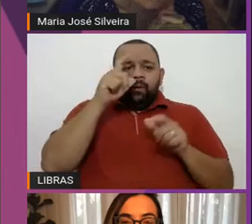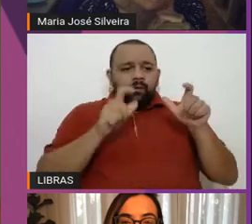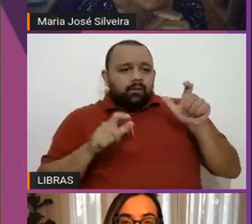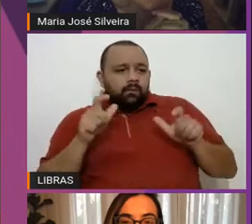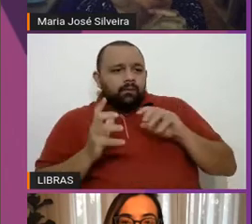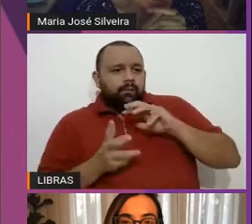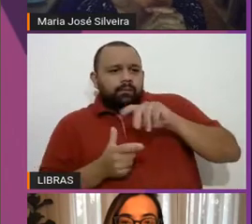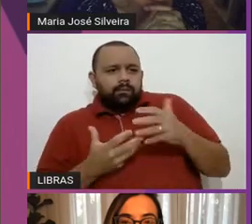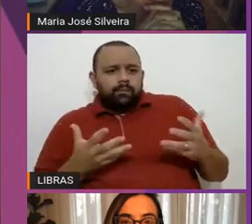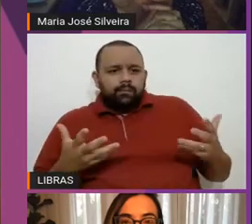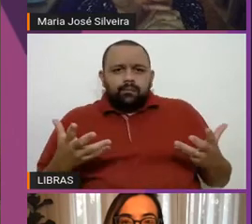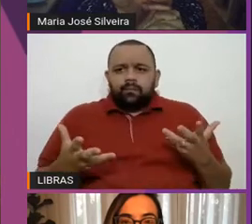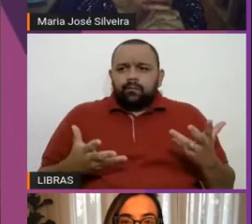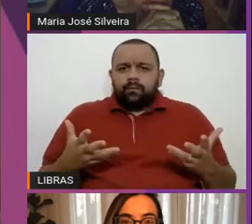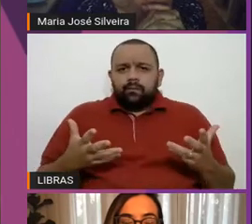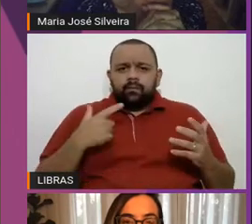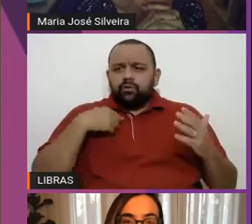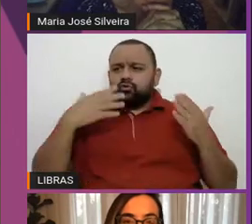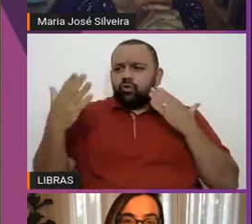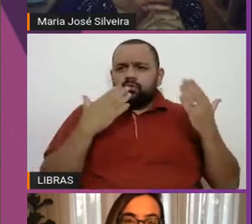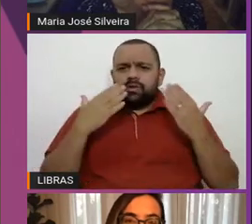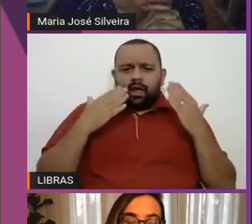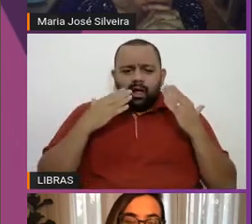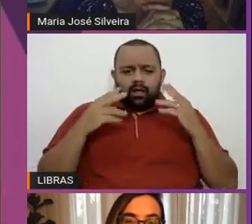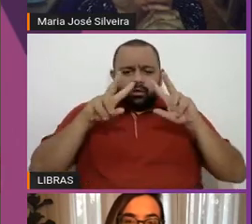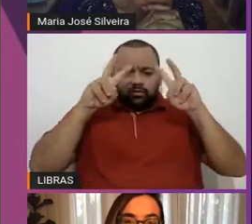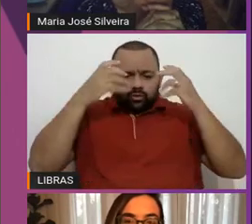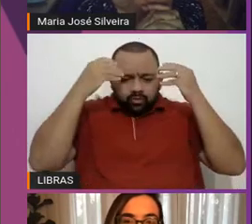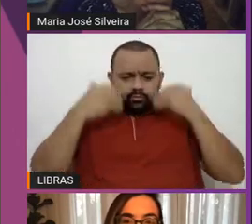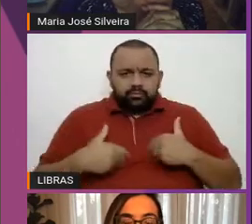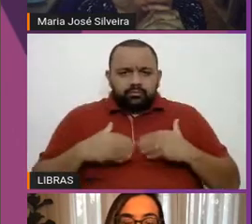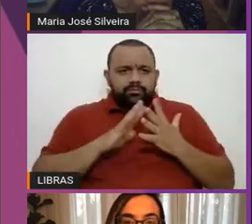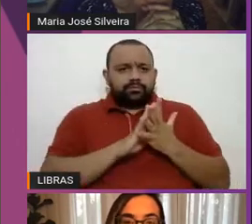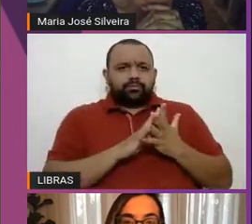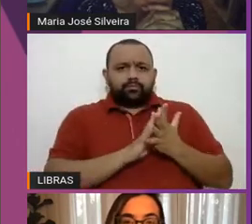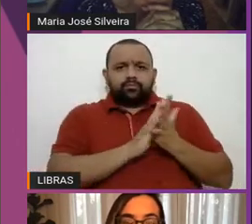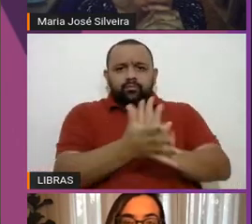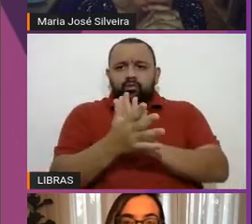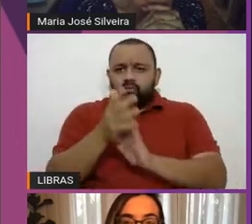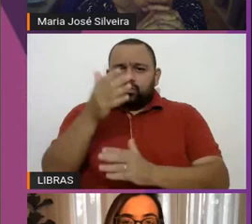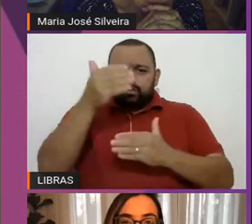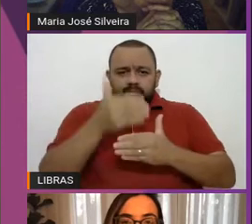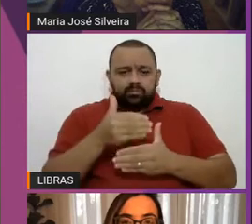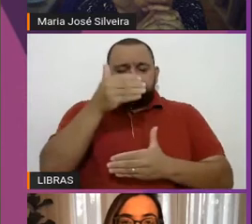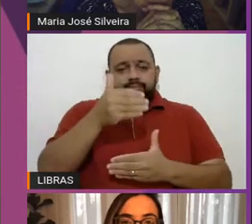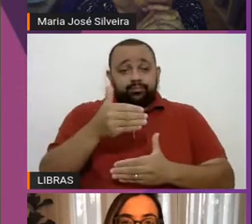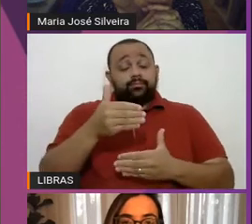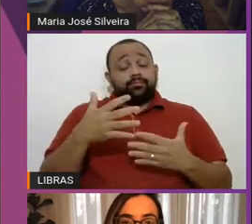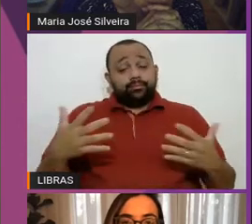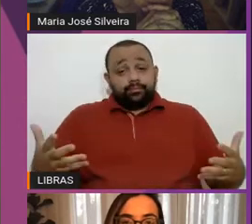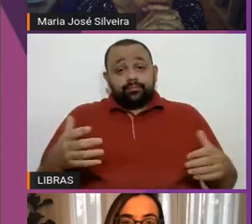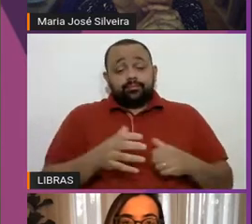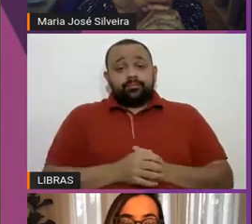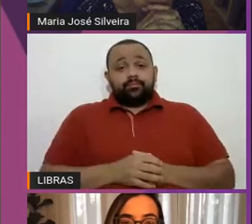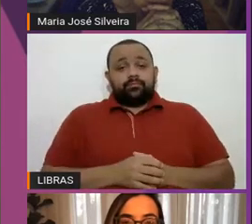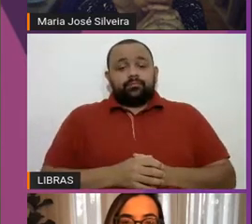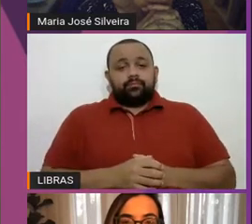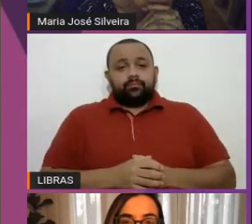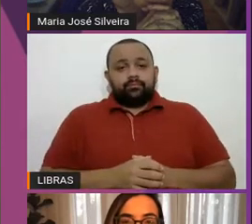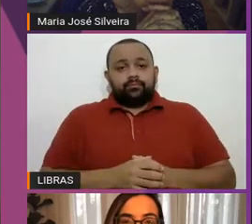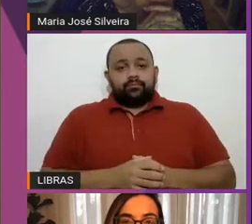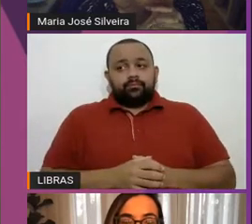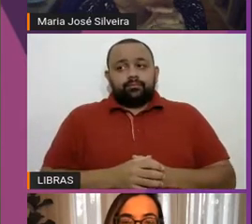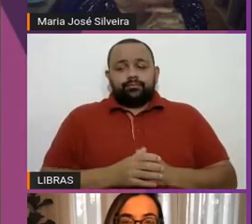e aí essa situação toda duvidar da minha percepção destruí as paredes e eu cheguei no mais